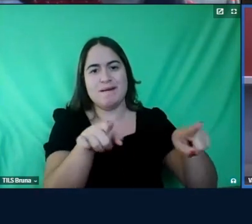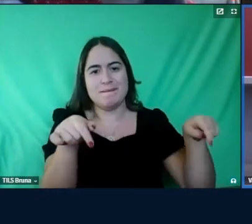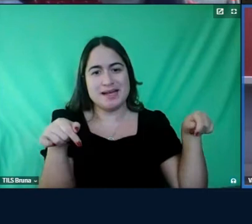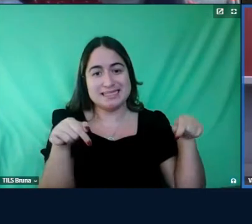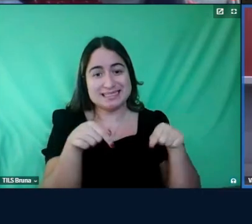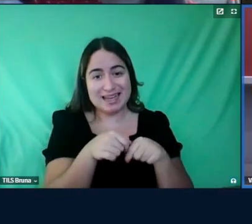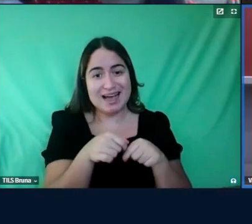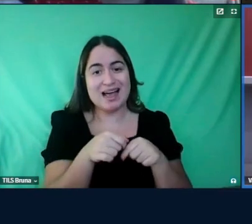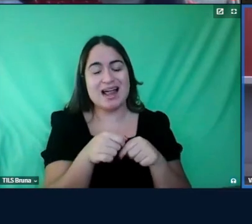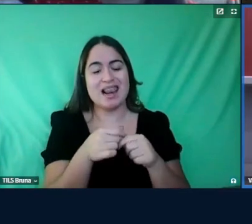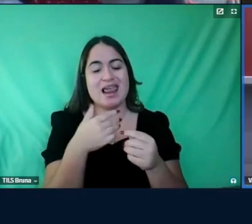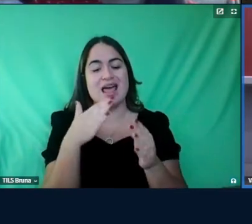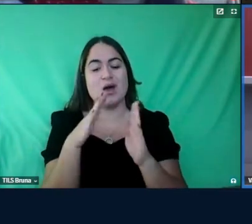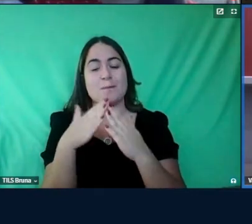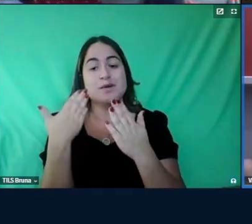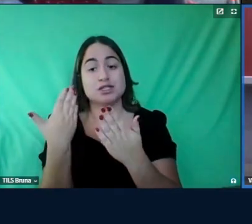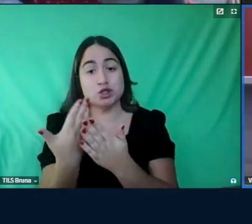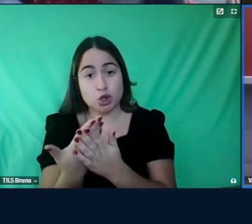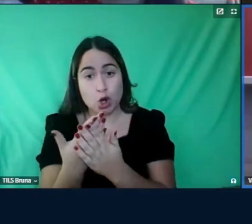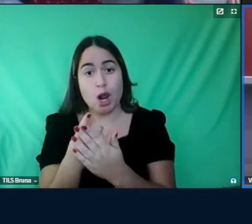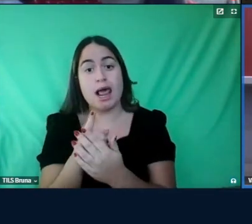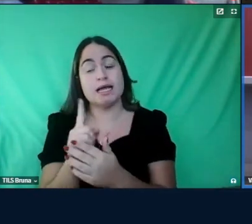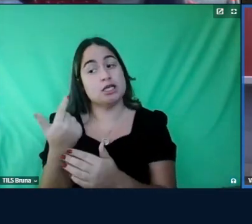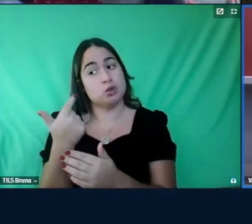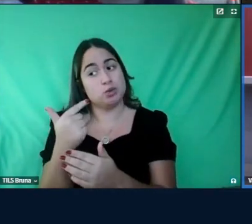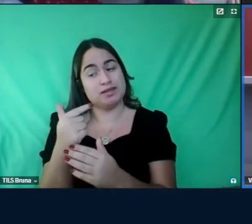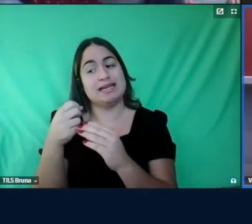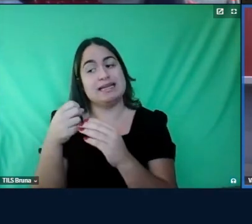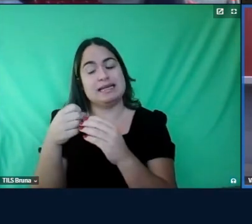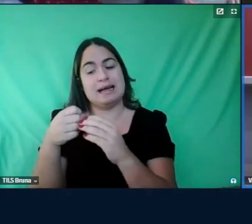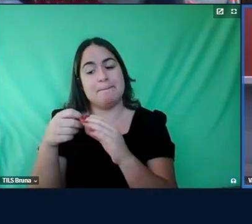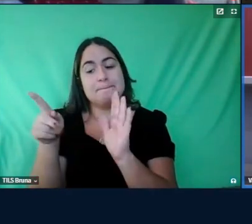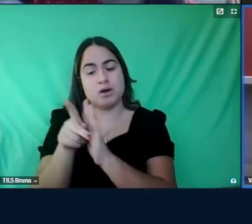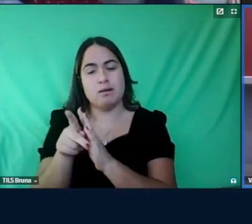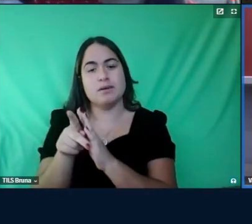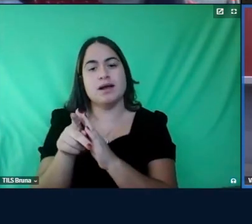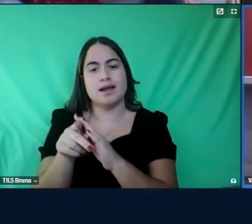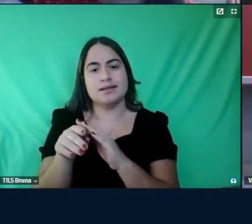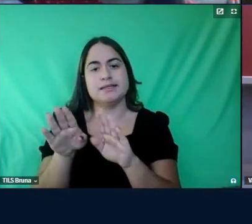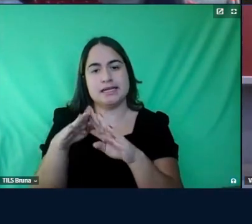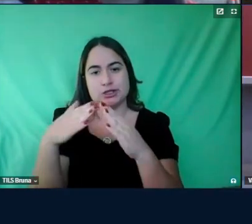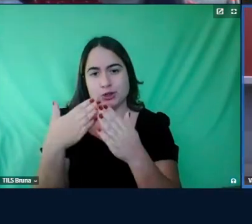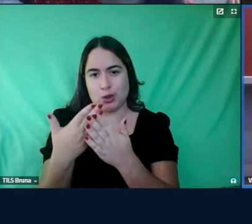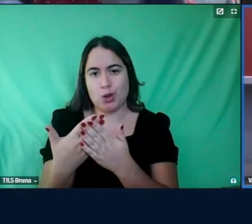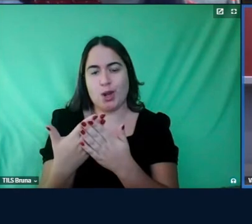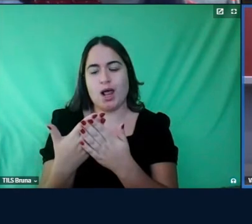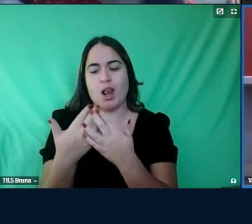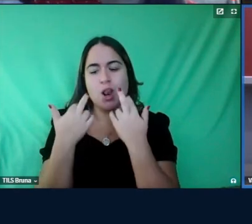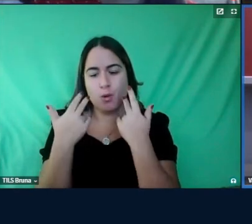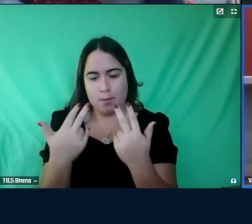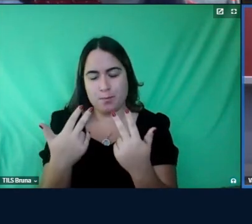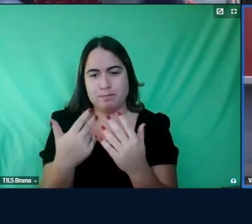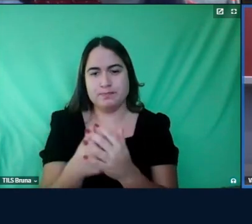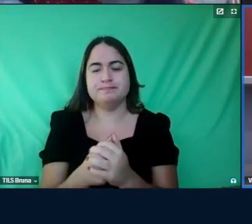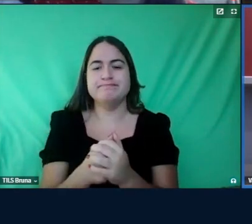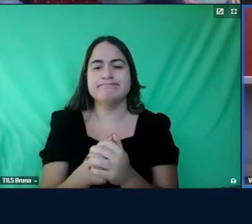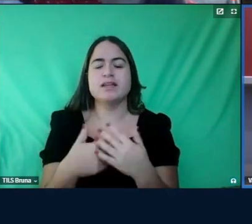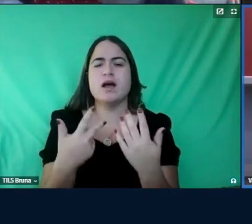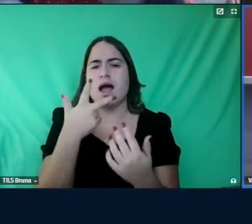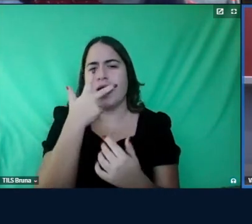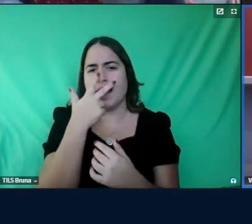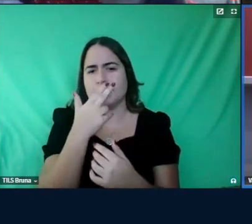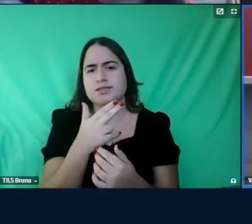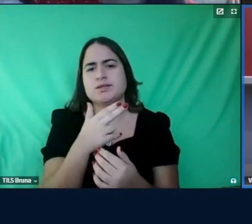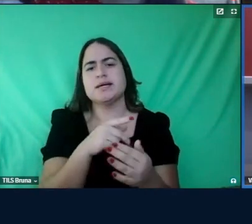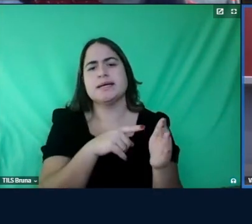escola não especializada numa escola comum né eu acho que a pesquisa também